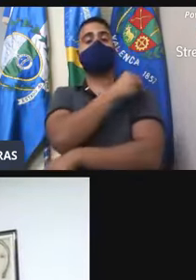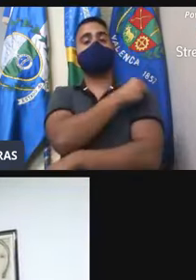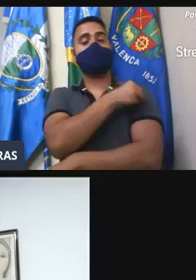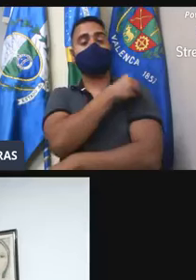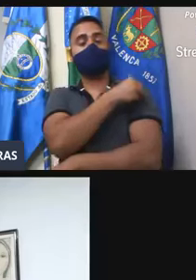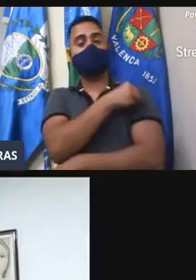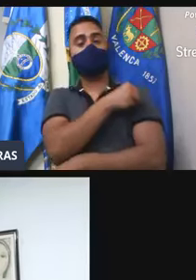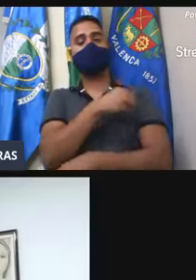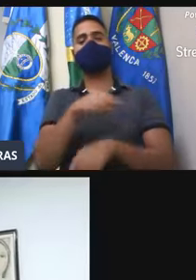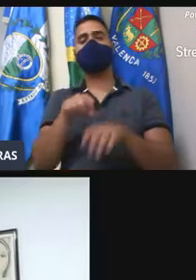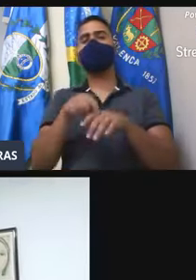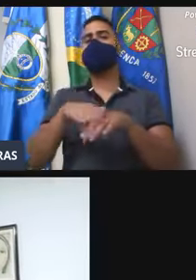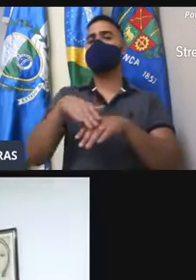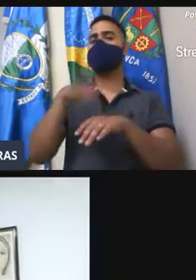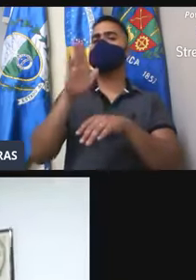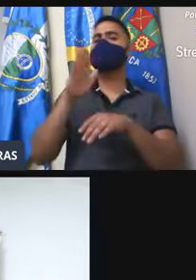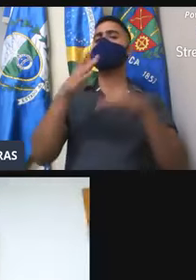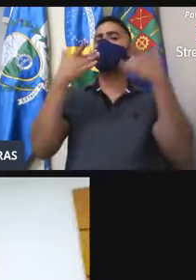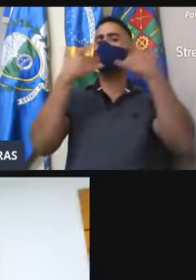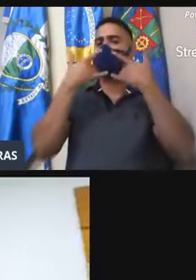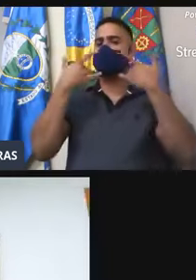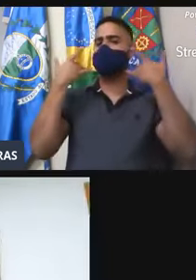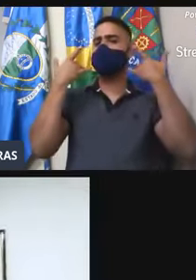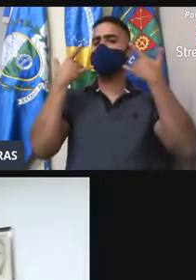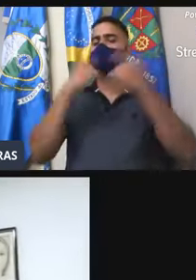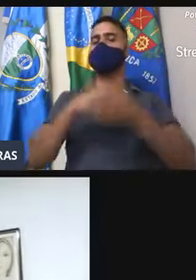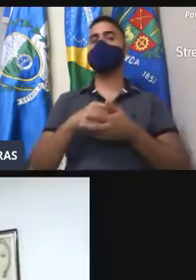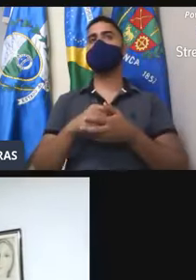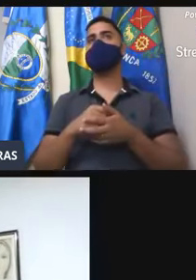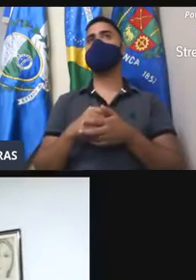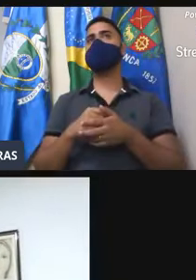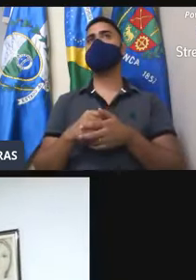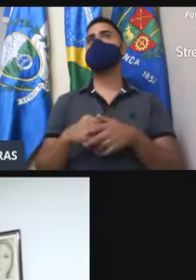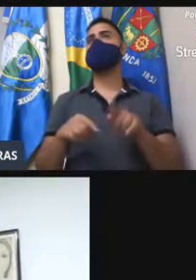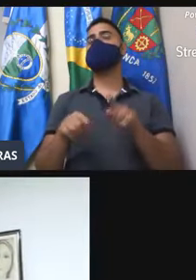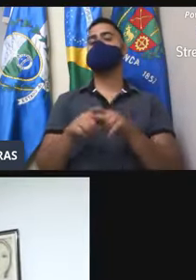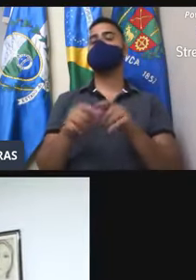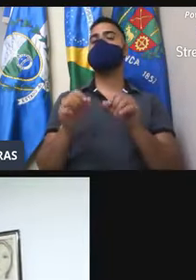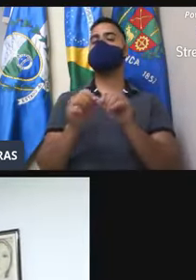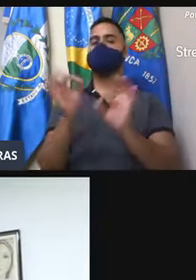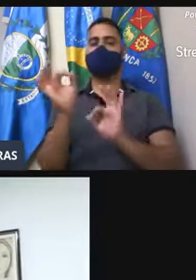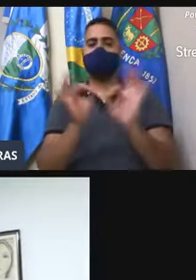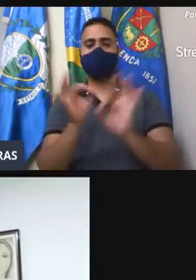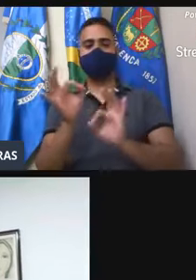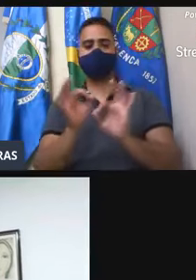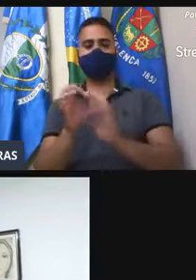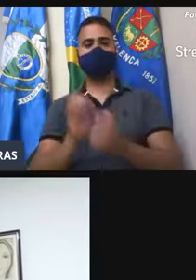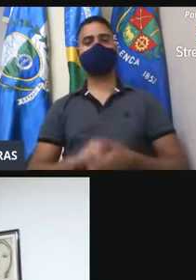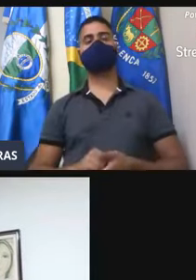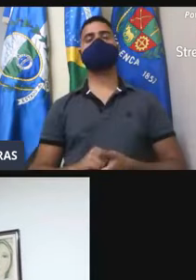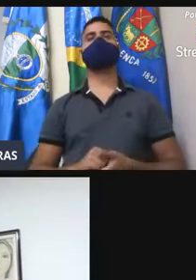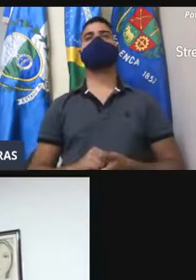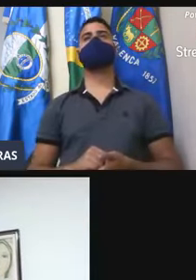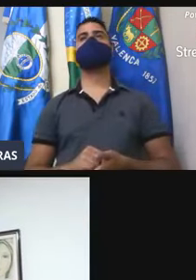e mais quantidade de máscaras descartáveis ainda serão montados.